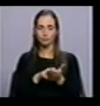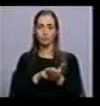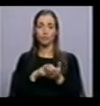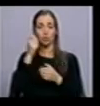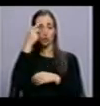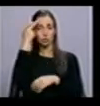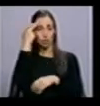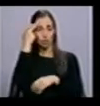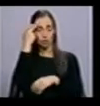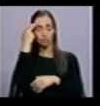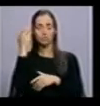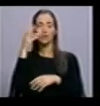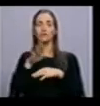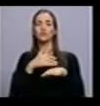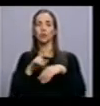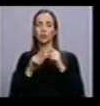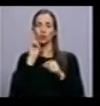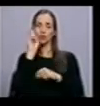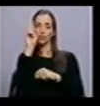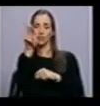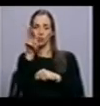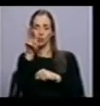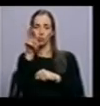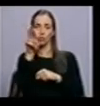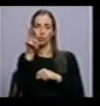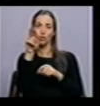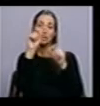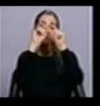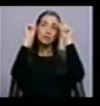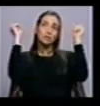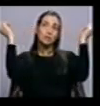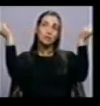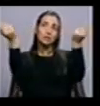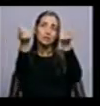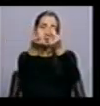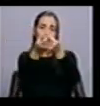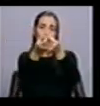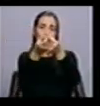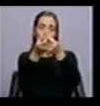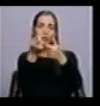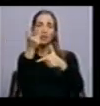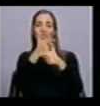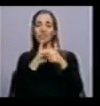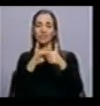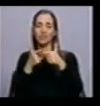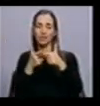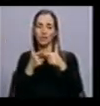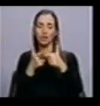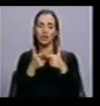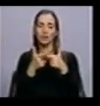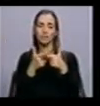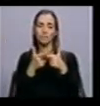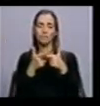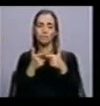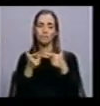história. O que é que eles fizeram? Eles olharam para a abóbada celeste, para o círculo celeste, dividiram, no fundo, aquela abóbada celeste